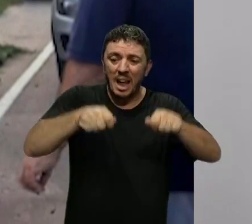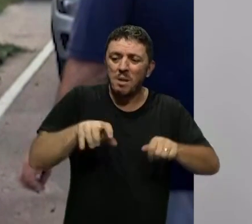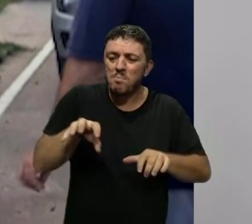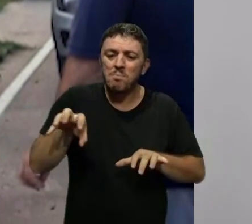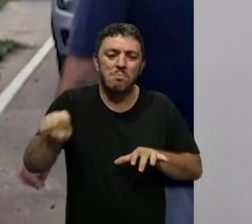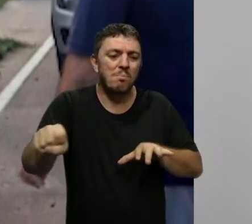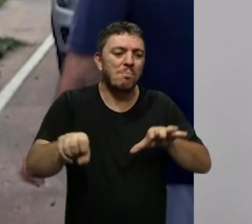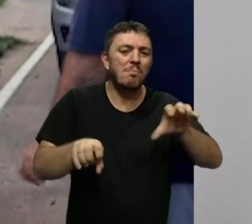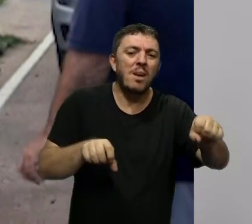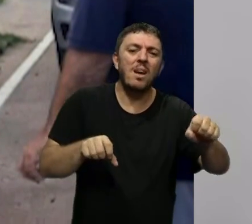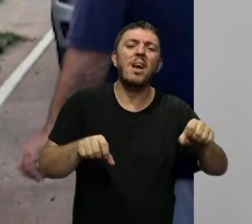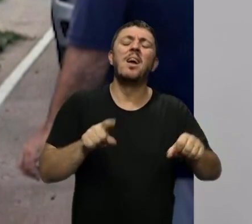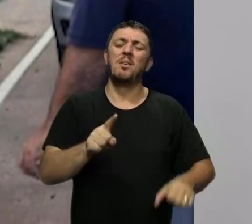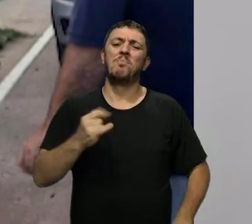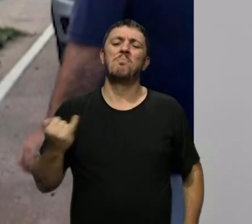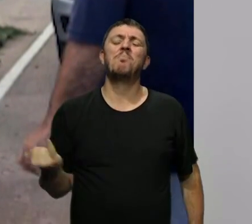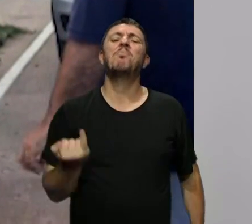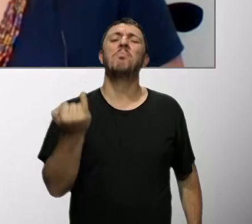válido.